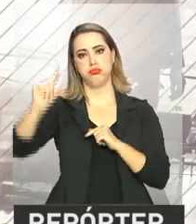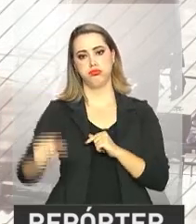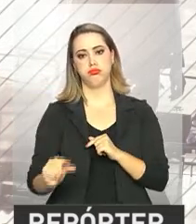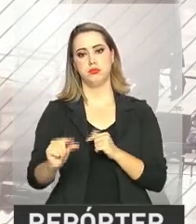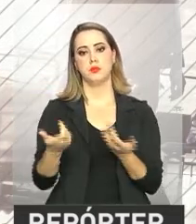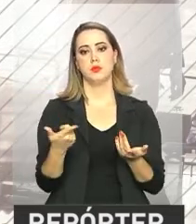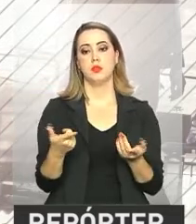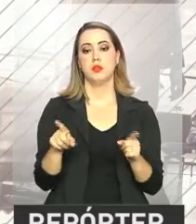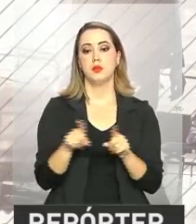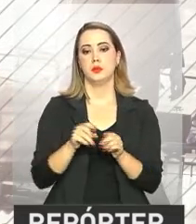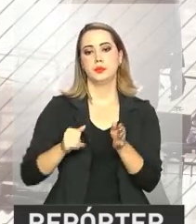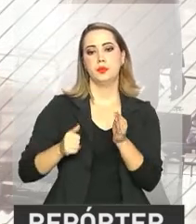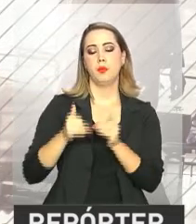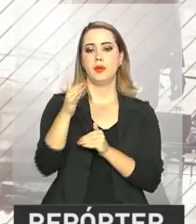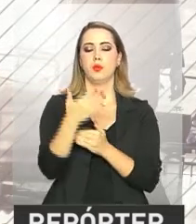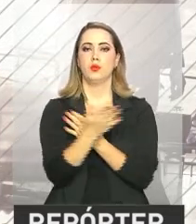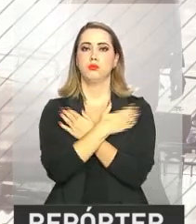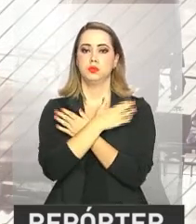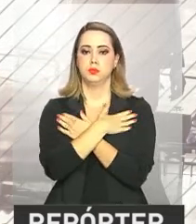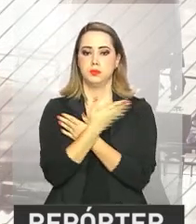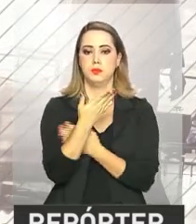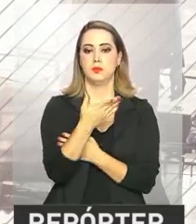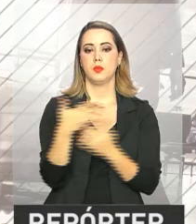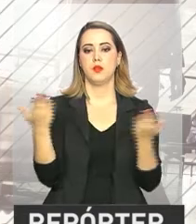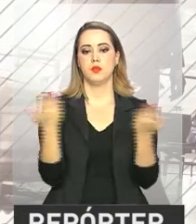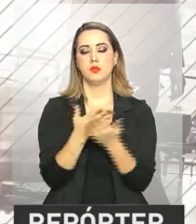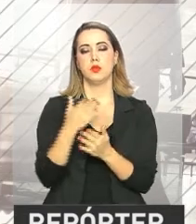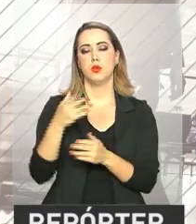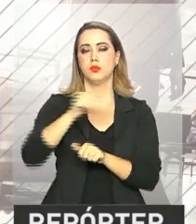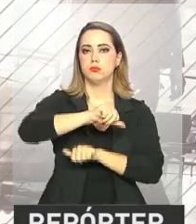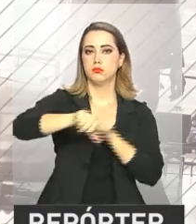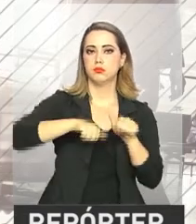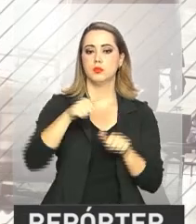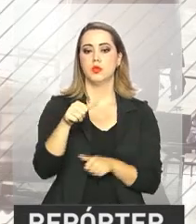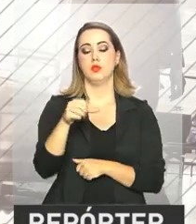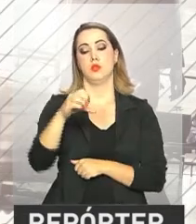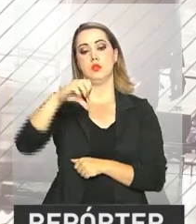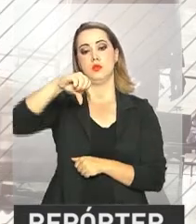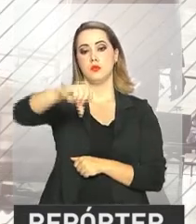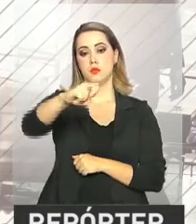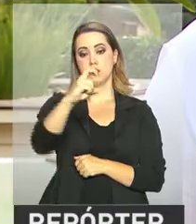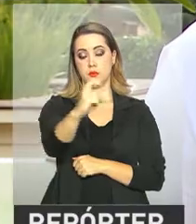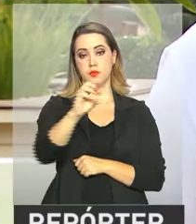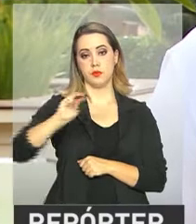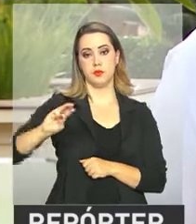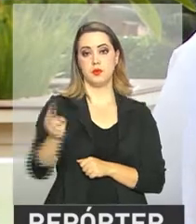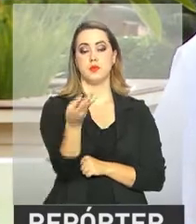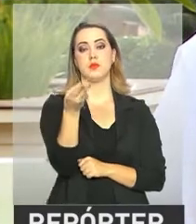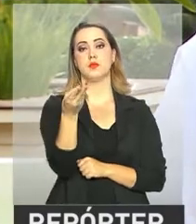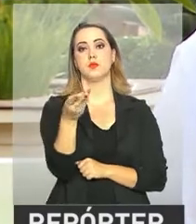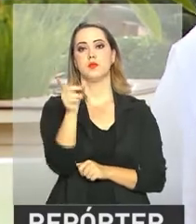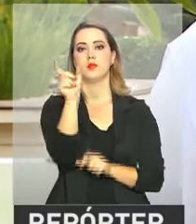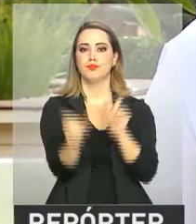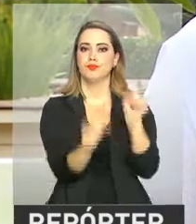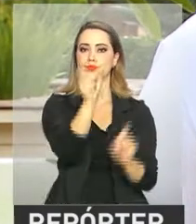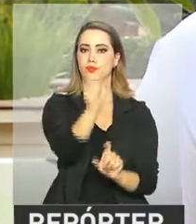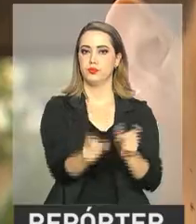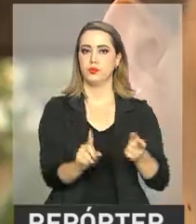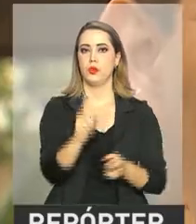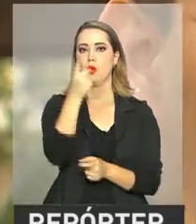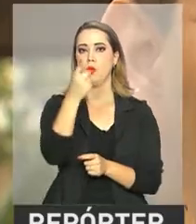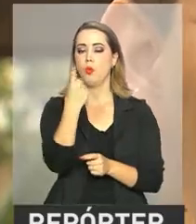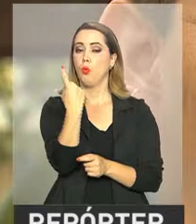98 milhões em 2014 para menos de 95 milhões em 2015 quase um ano depois da demissão